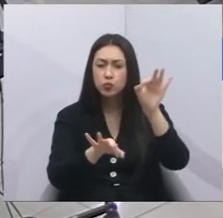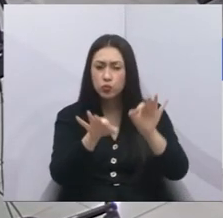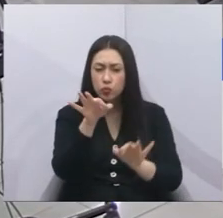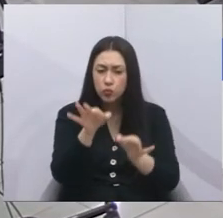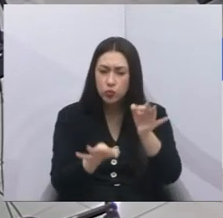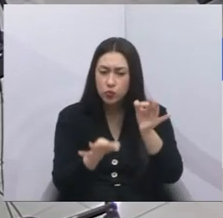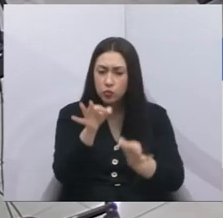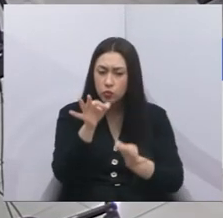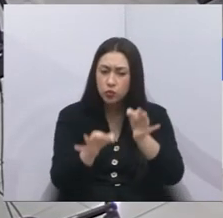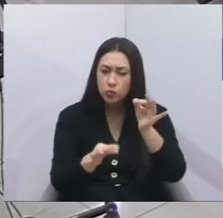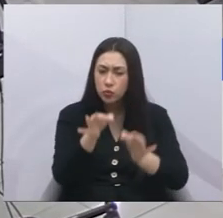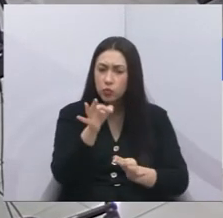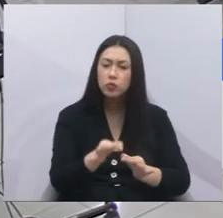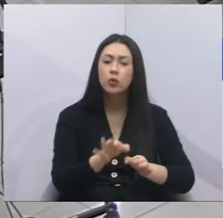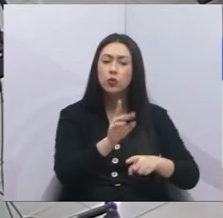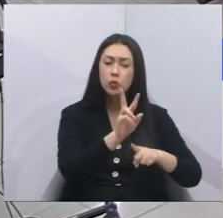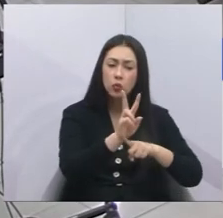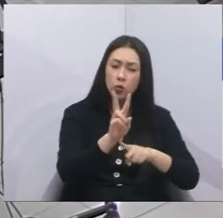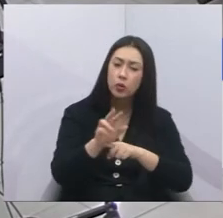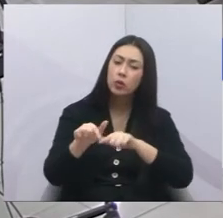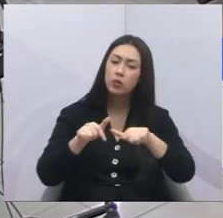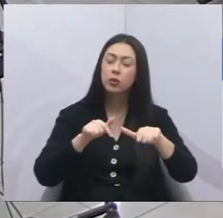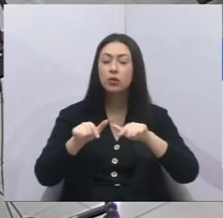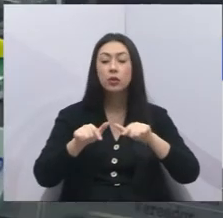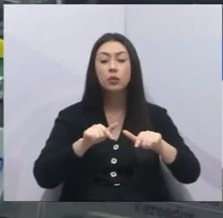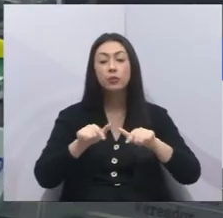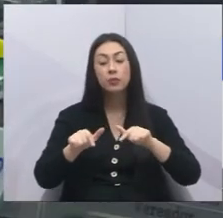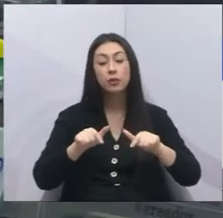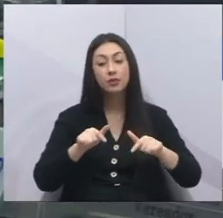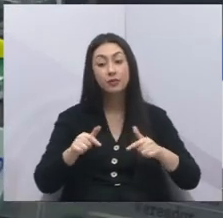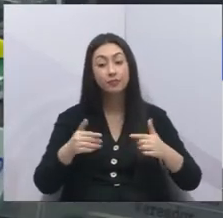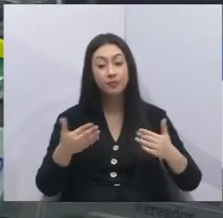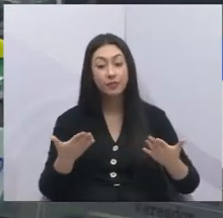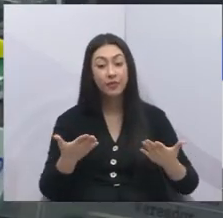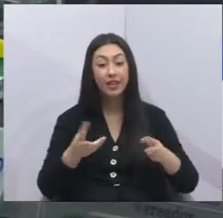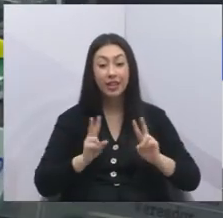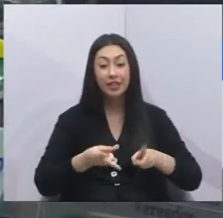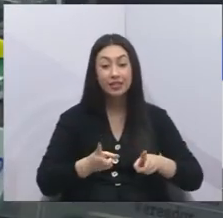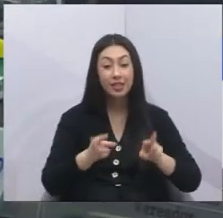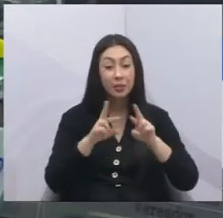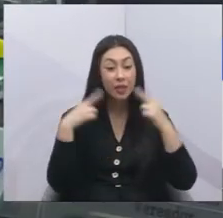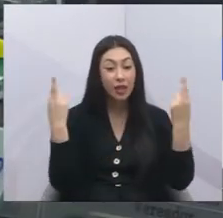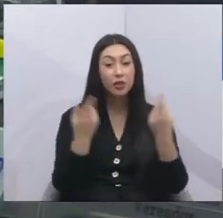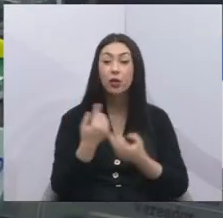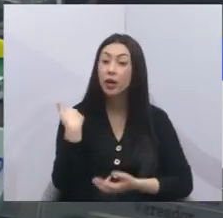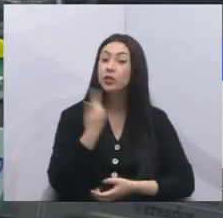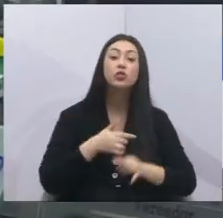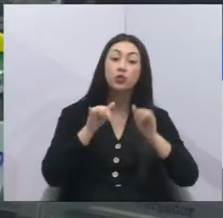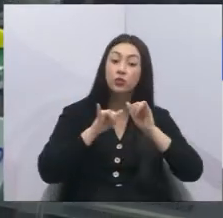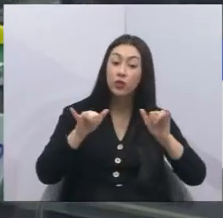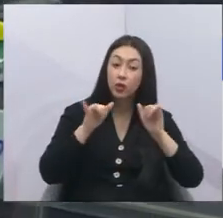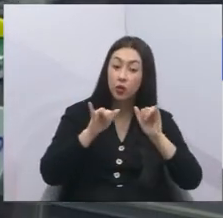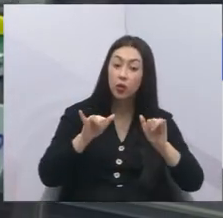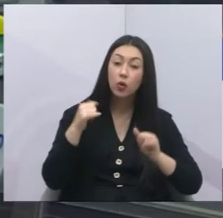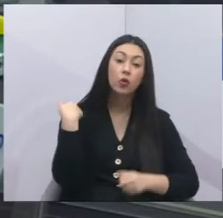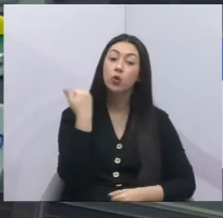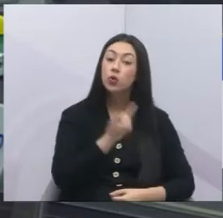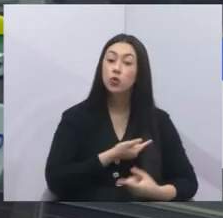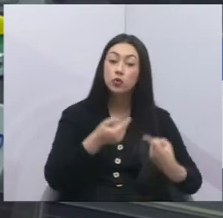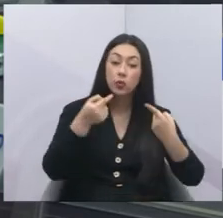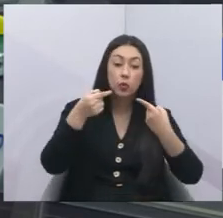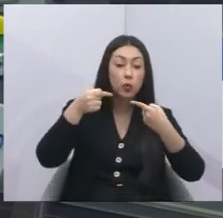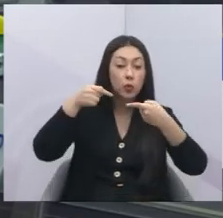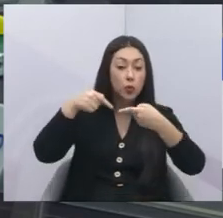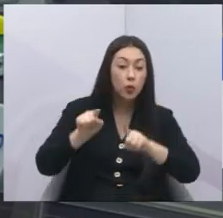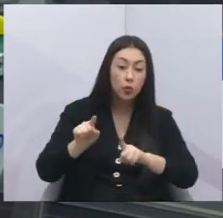aí preservar os empregos. E em todas as reuniões nós falamos, nós também somos contra